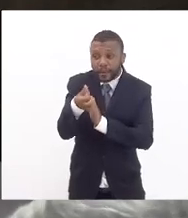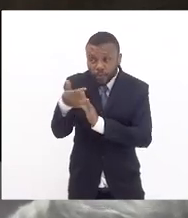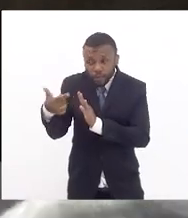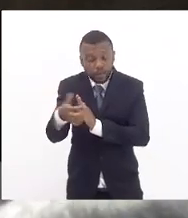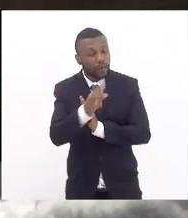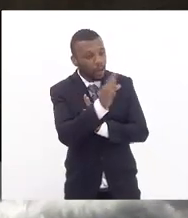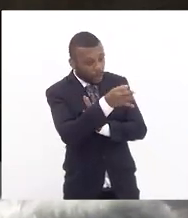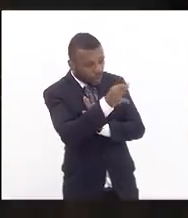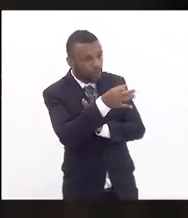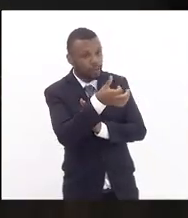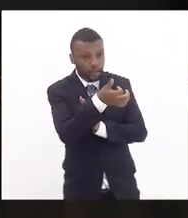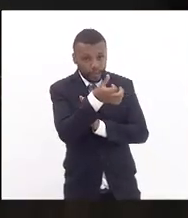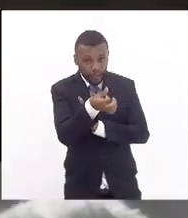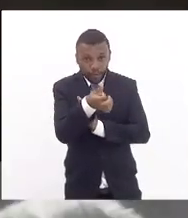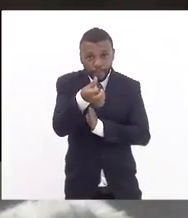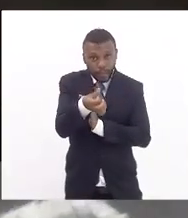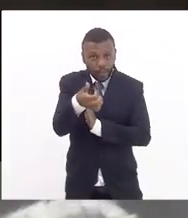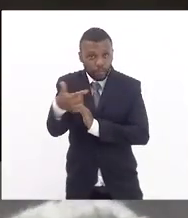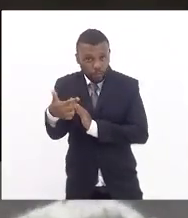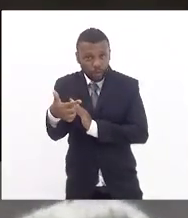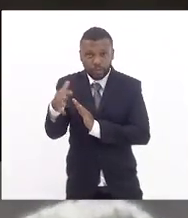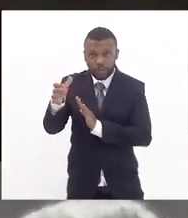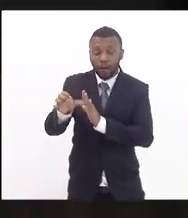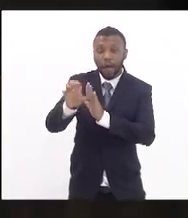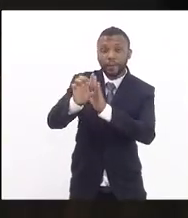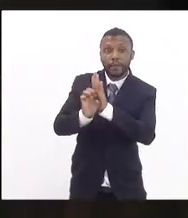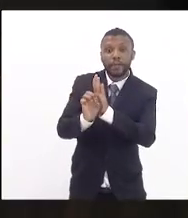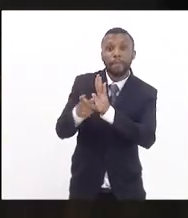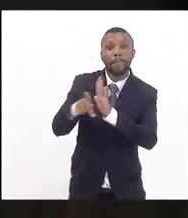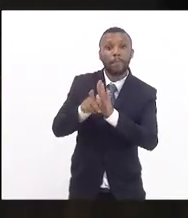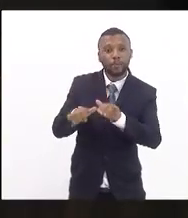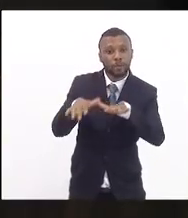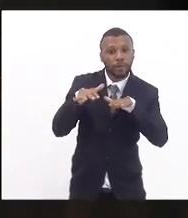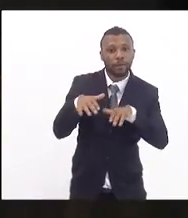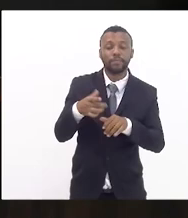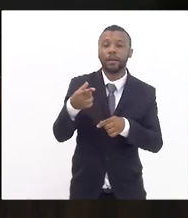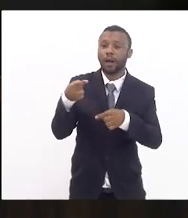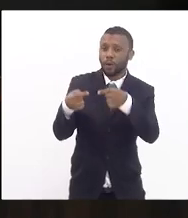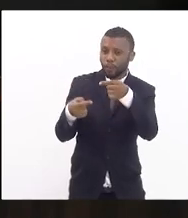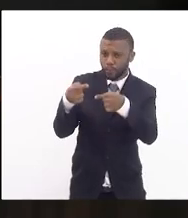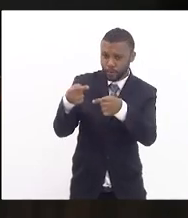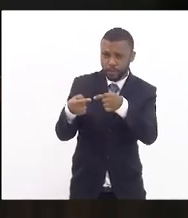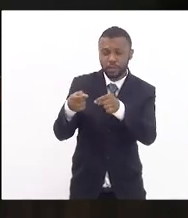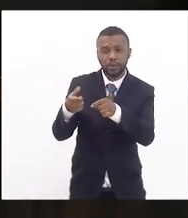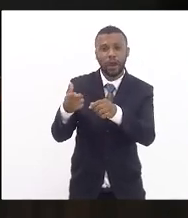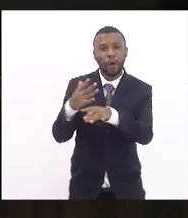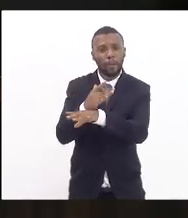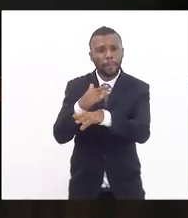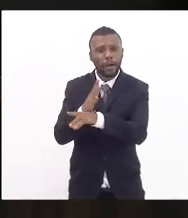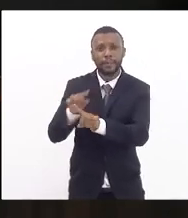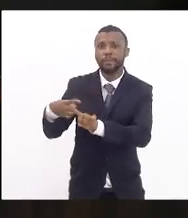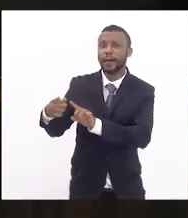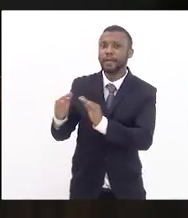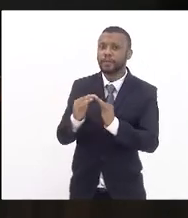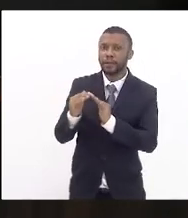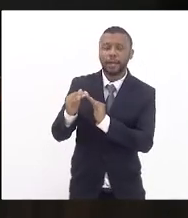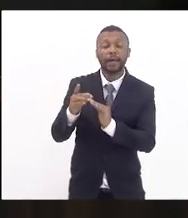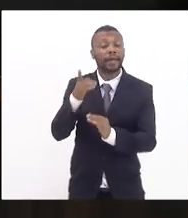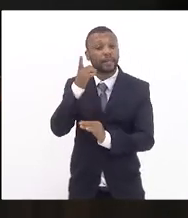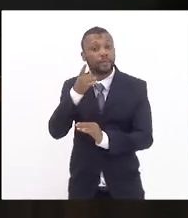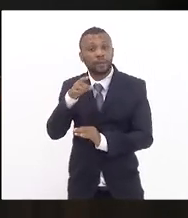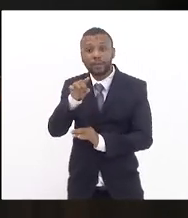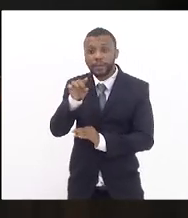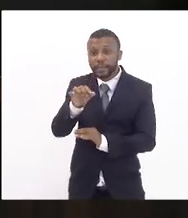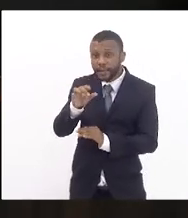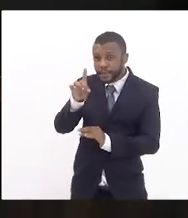presidente. Ok. As emendas de plenário. Pela Comissão de Política Urbana e Habitação, deputada Zeidan,